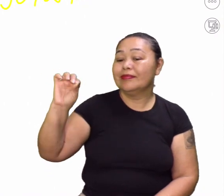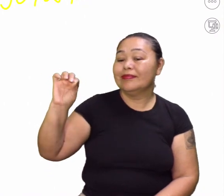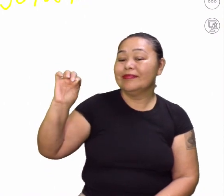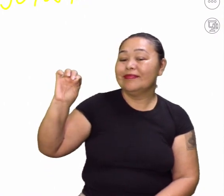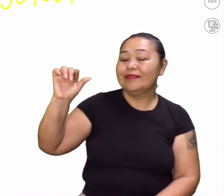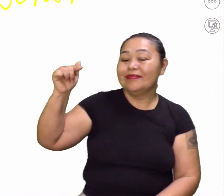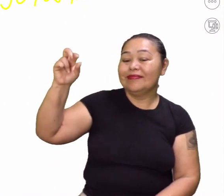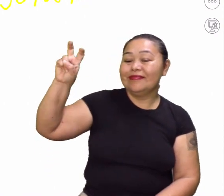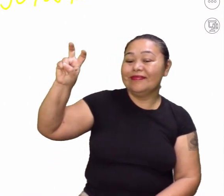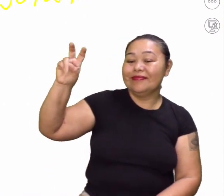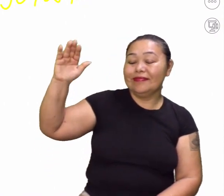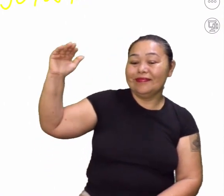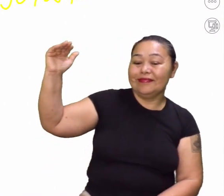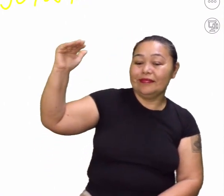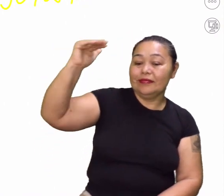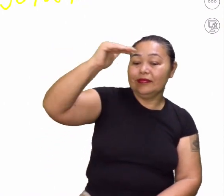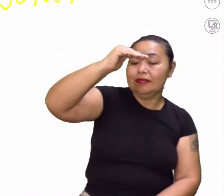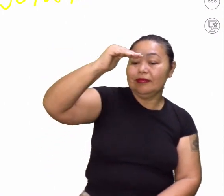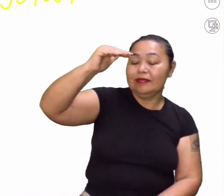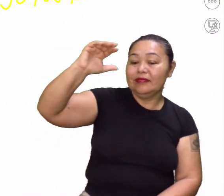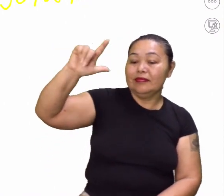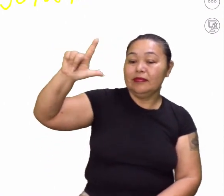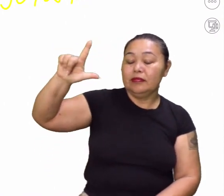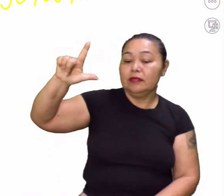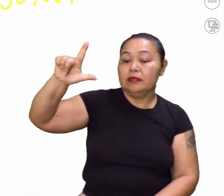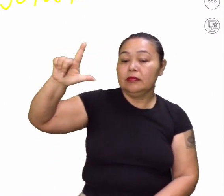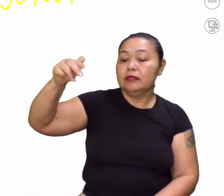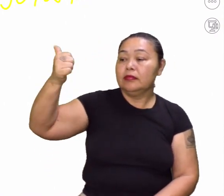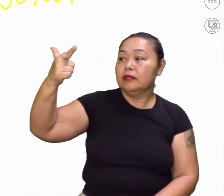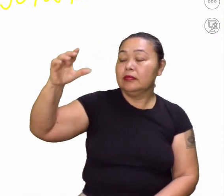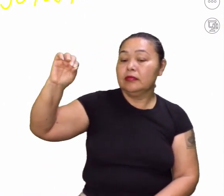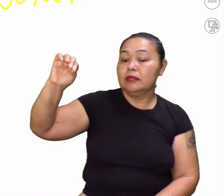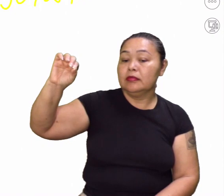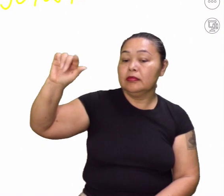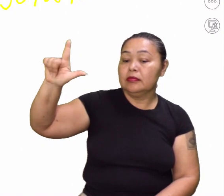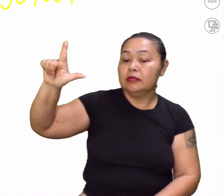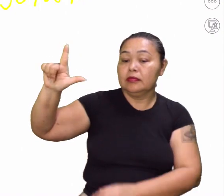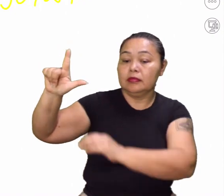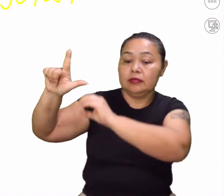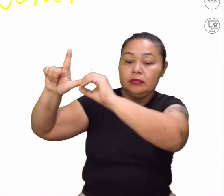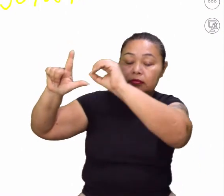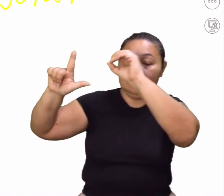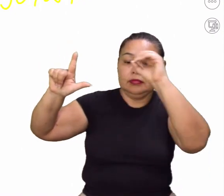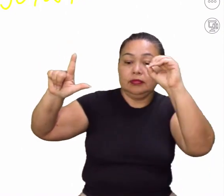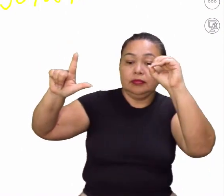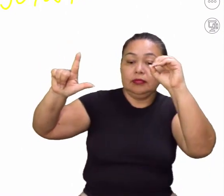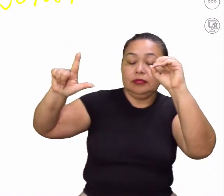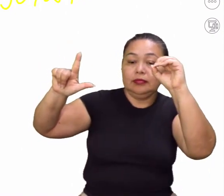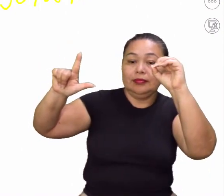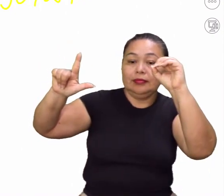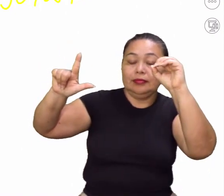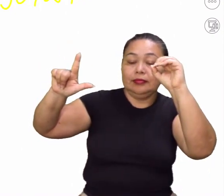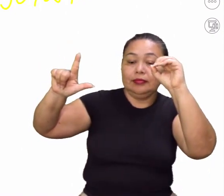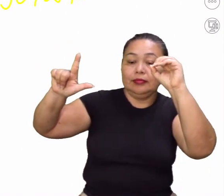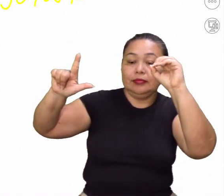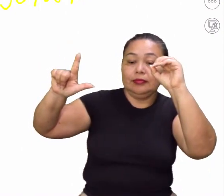para oeste. Beleza? Se eu estou em 120, eu estou saindo de leste até 75 para oeste.